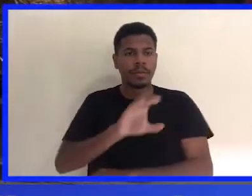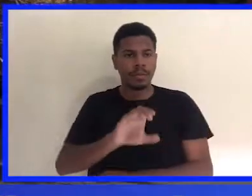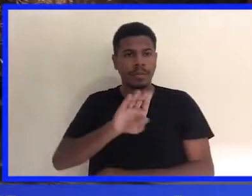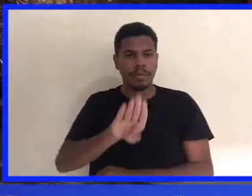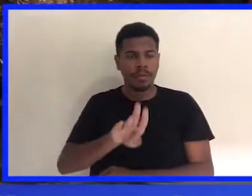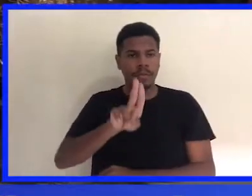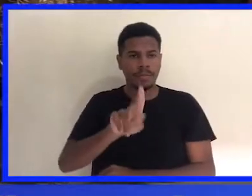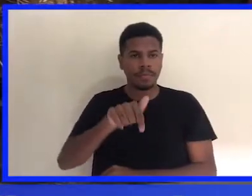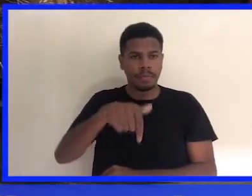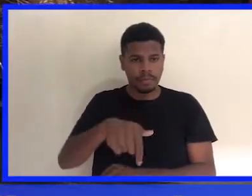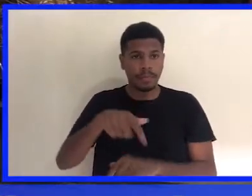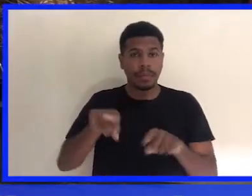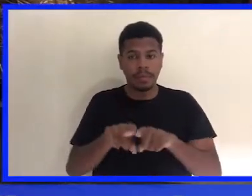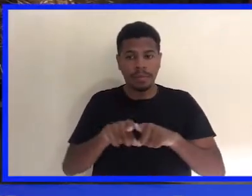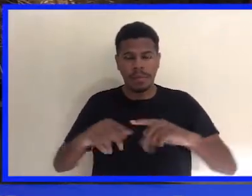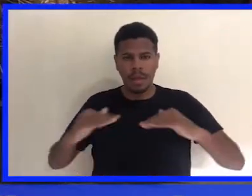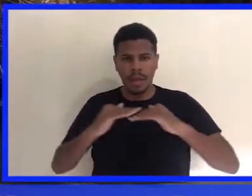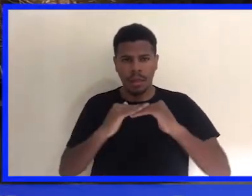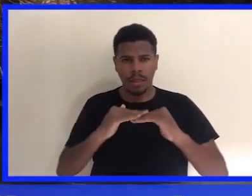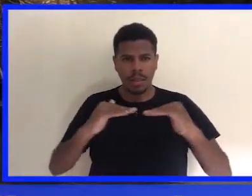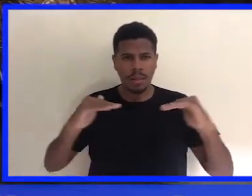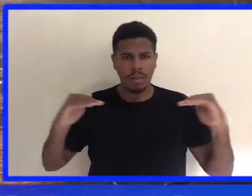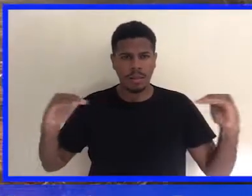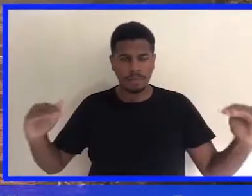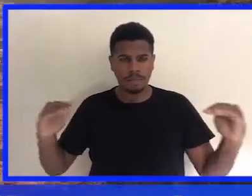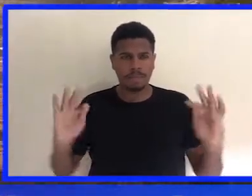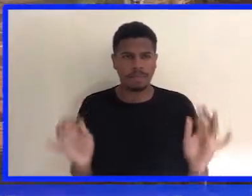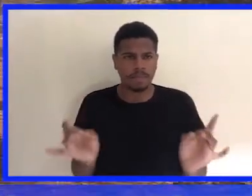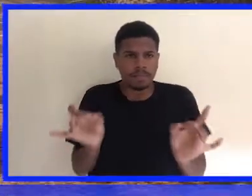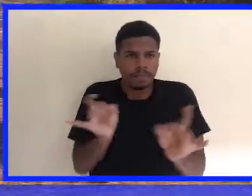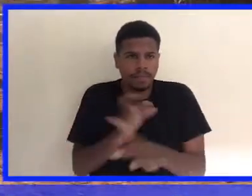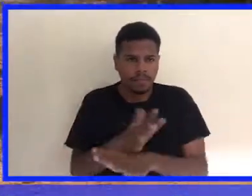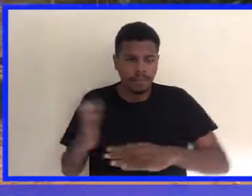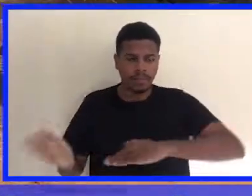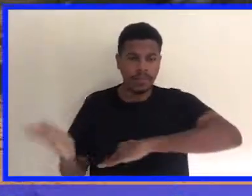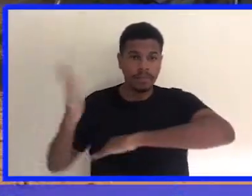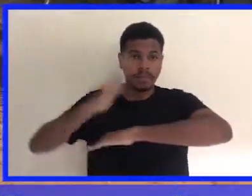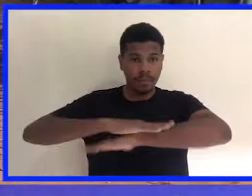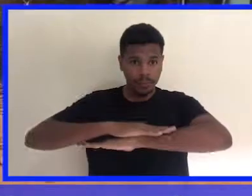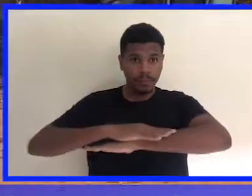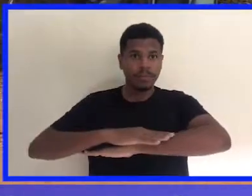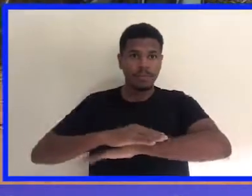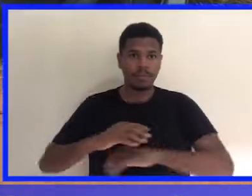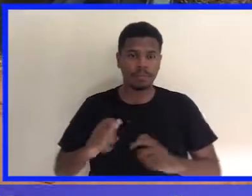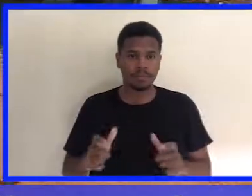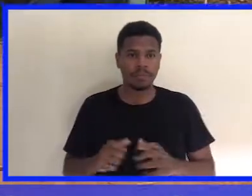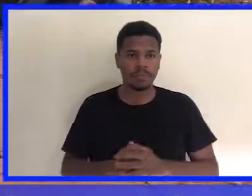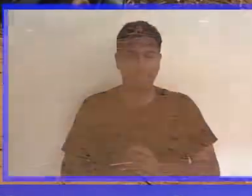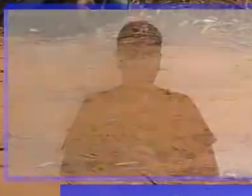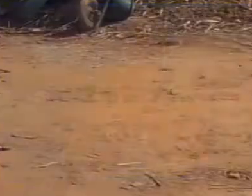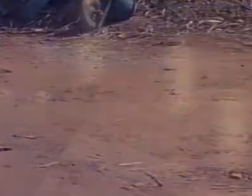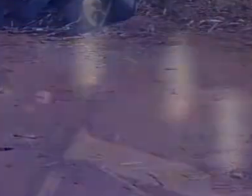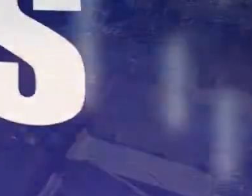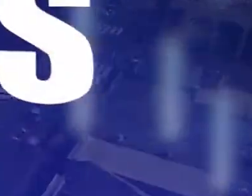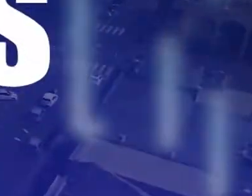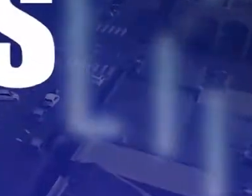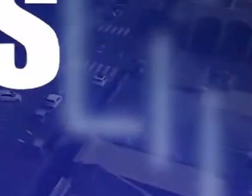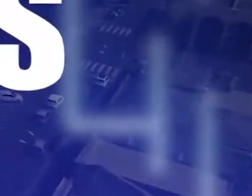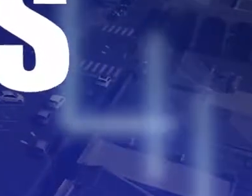a aplicação do CBUQ e nivelamento para finalizar esse recap nesse trecho.